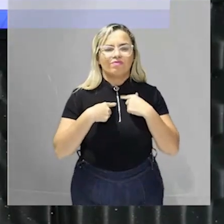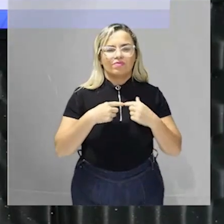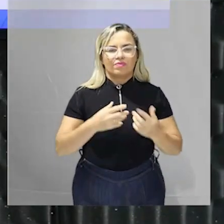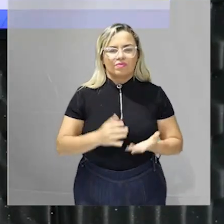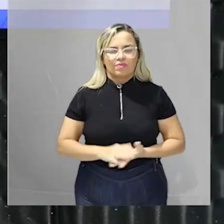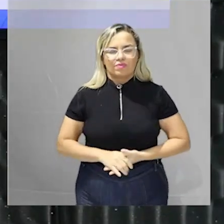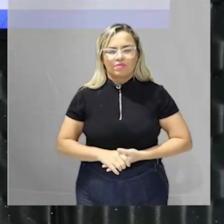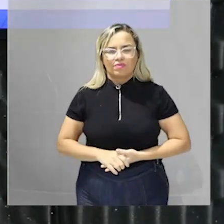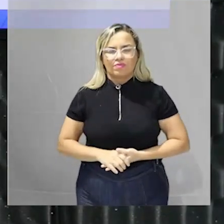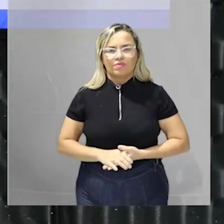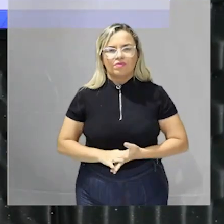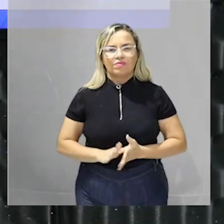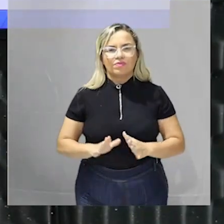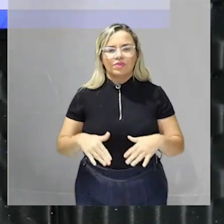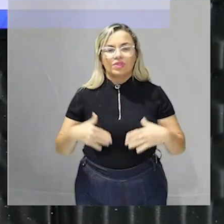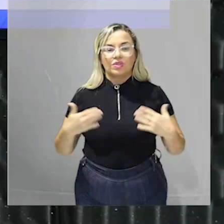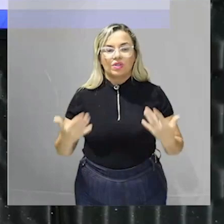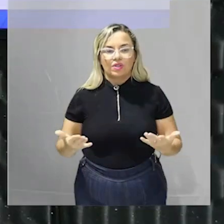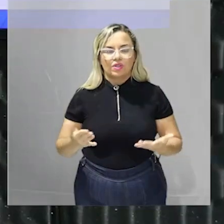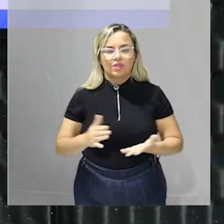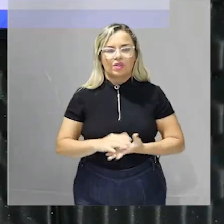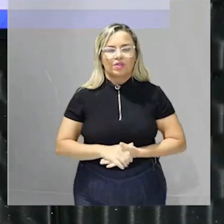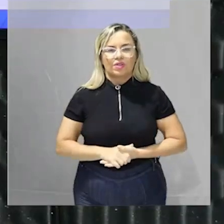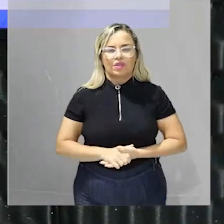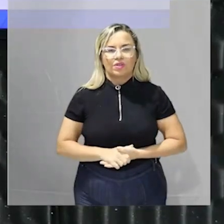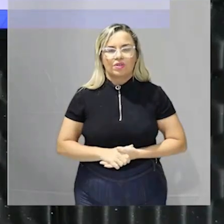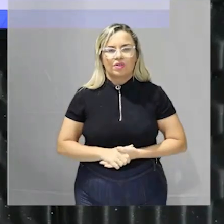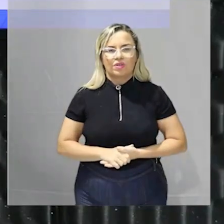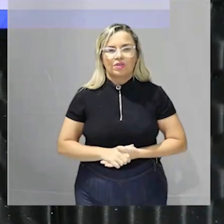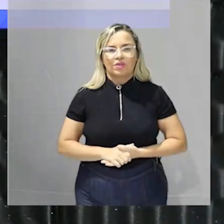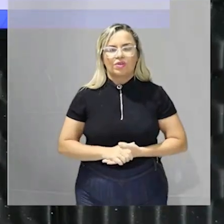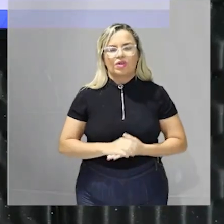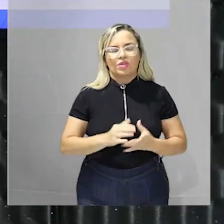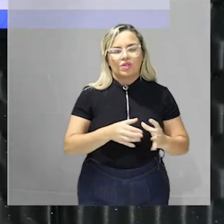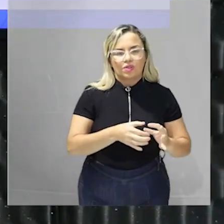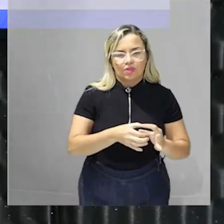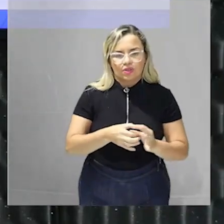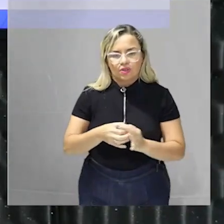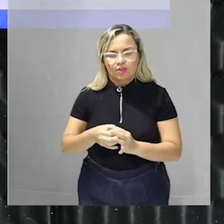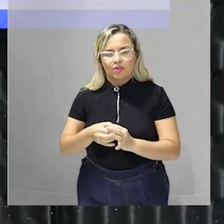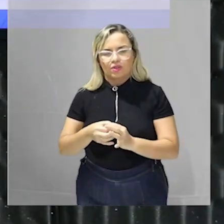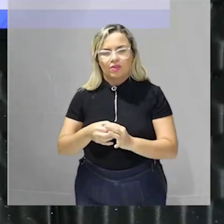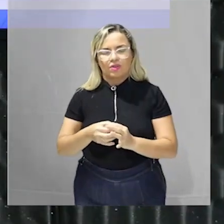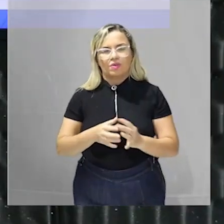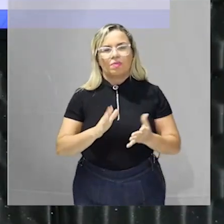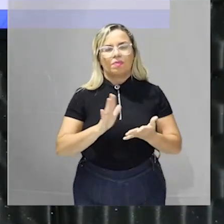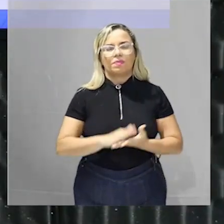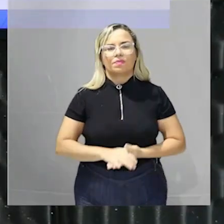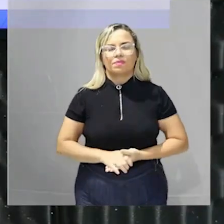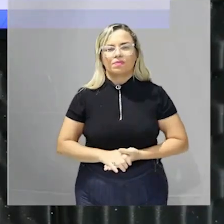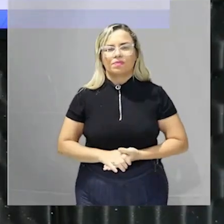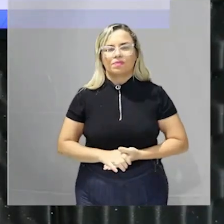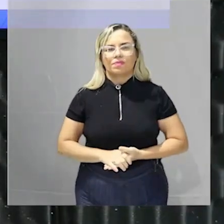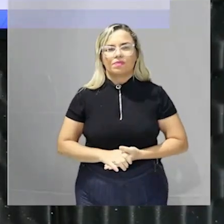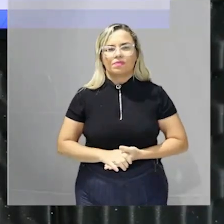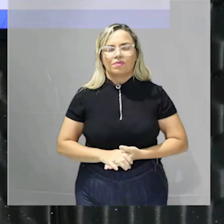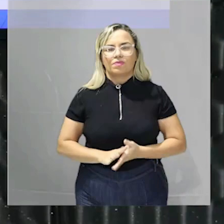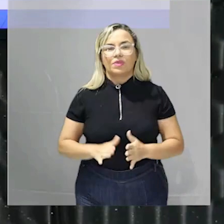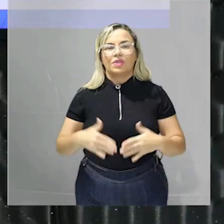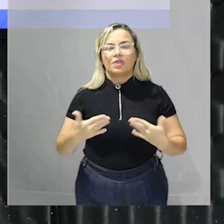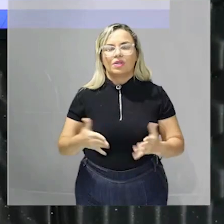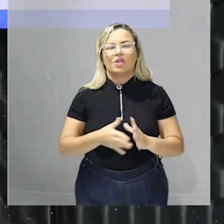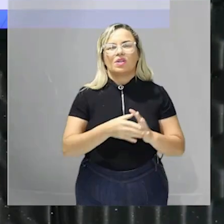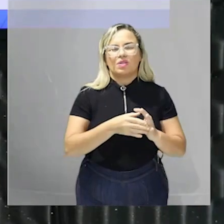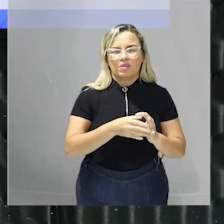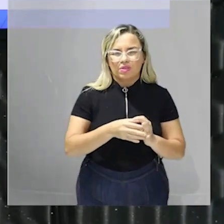né? Quando parece que as coisas vão, né? Quando as coisas parecem que vão